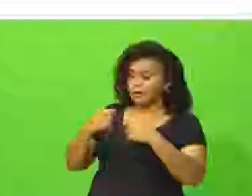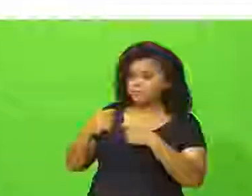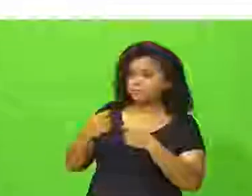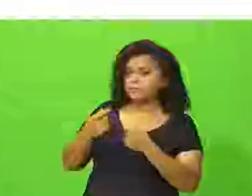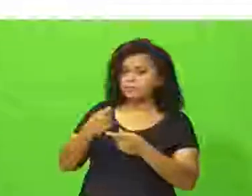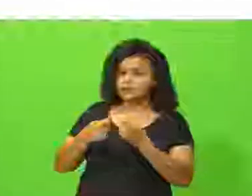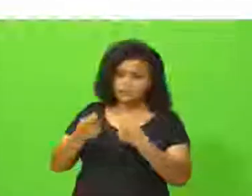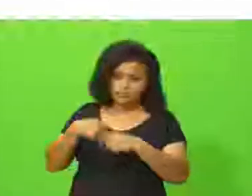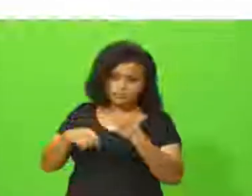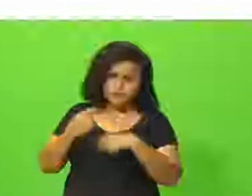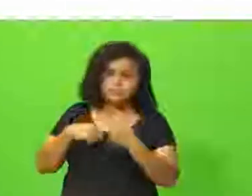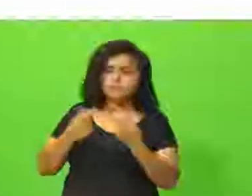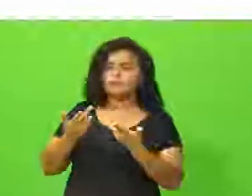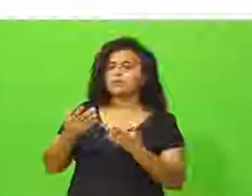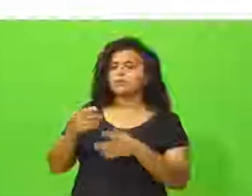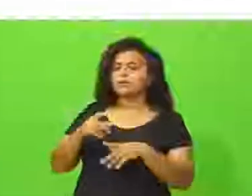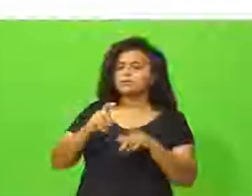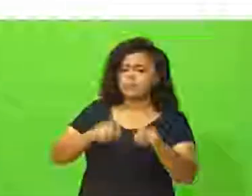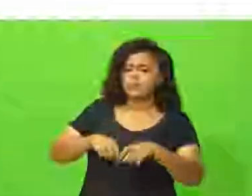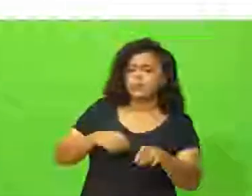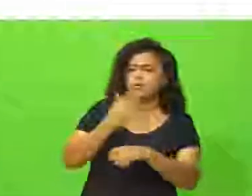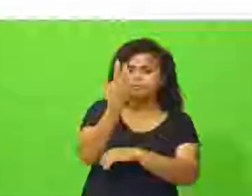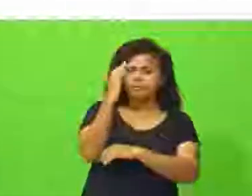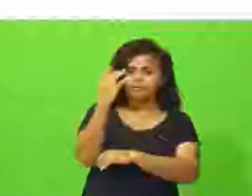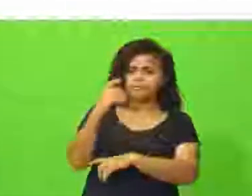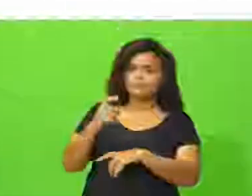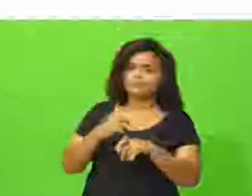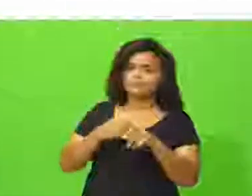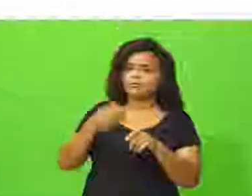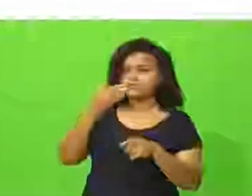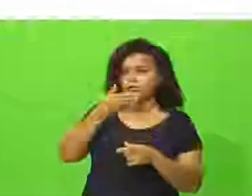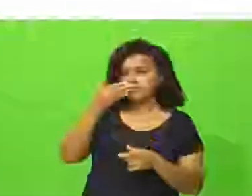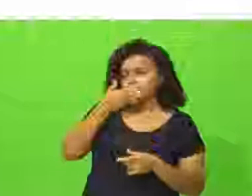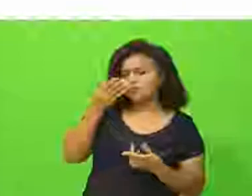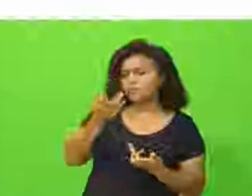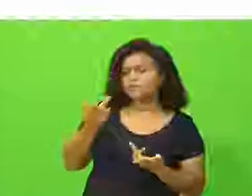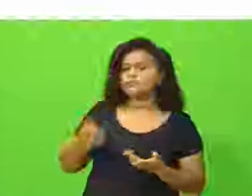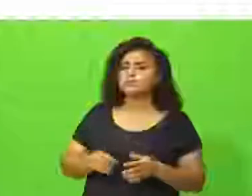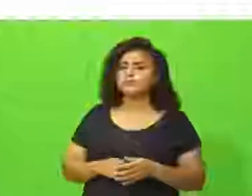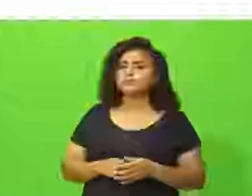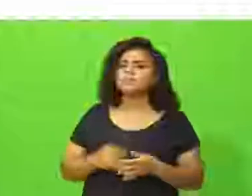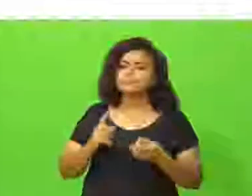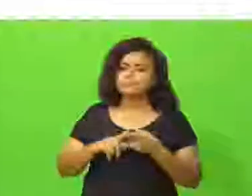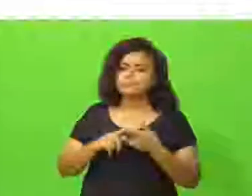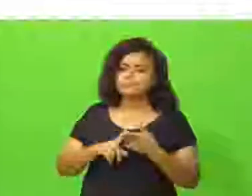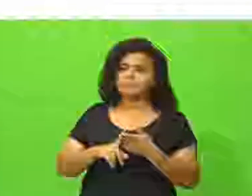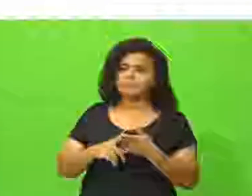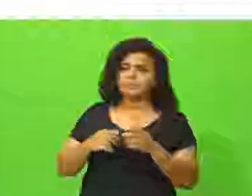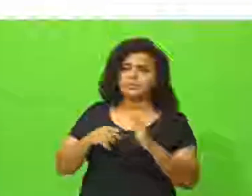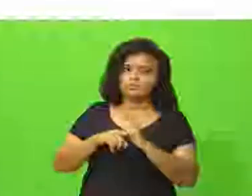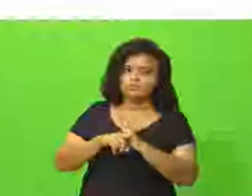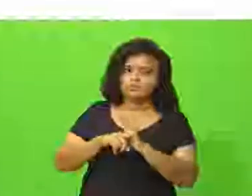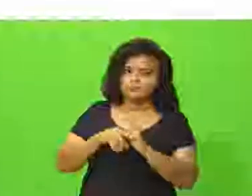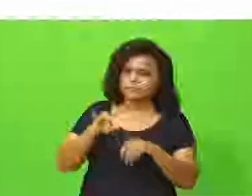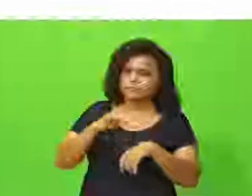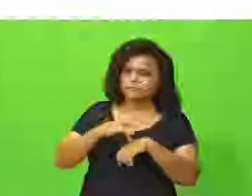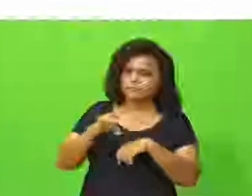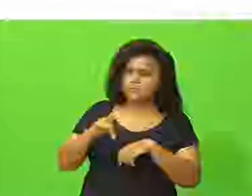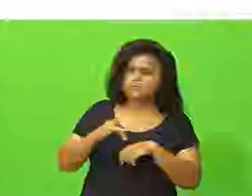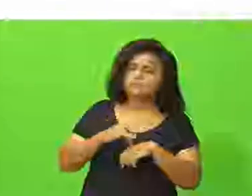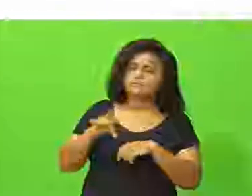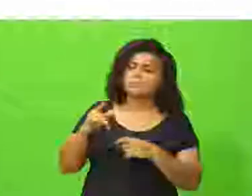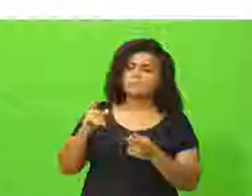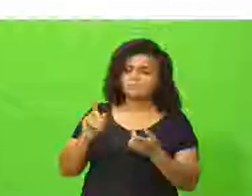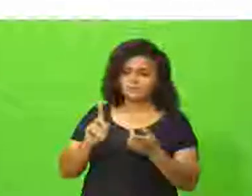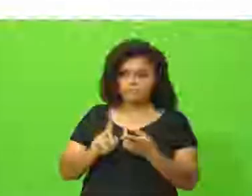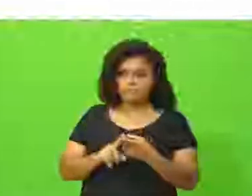a economia canavieira, tá? Em seguida, nós tivemos também a mineração. Então, a gente pode